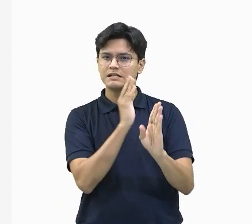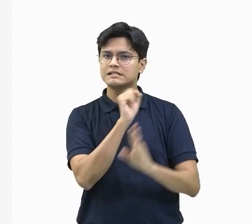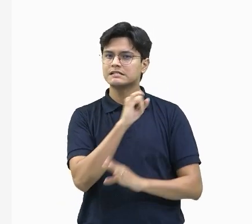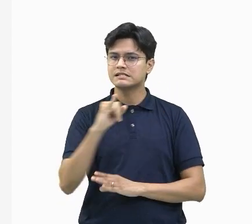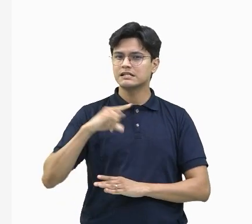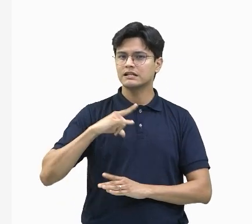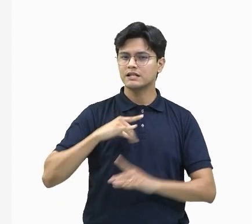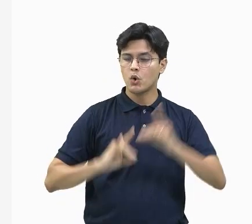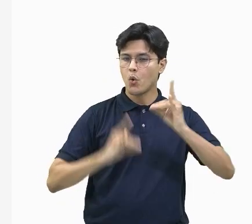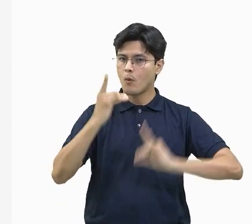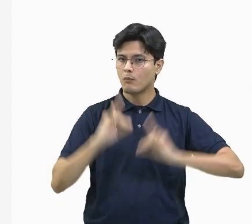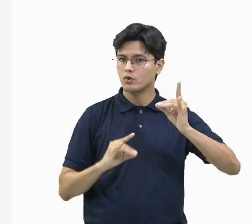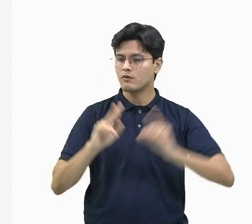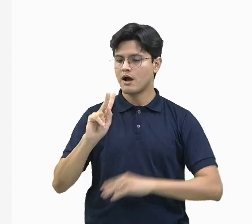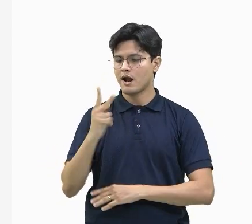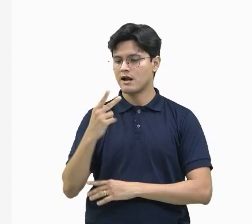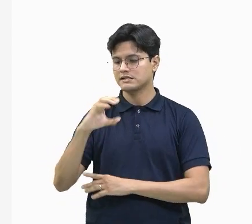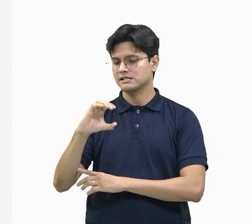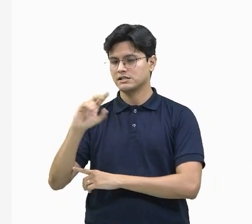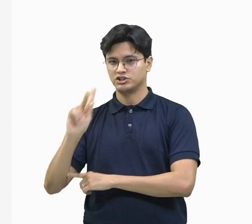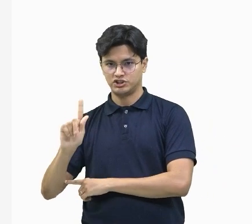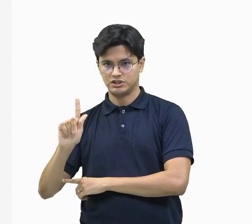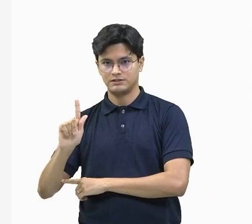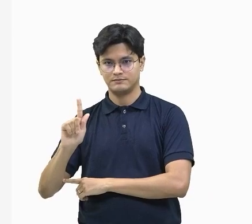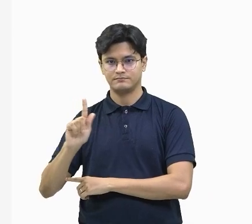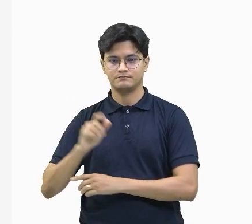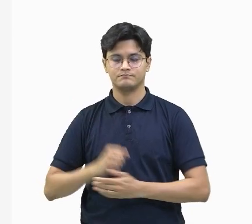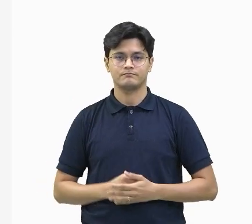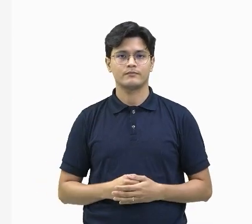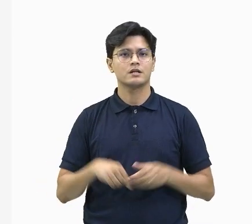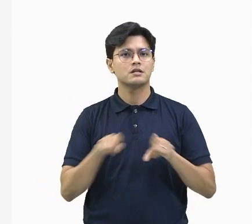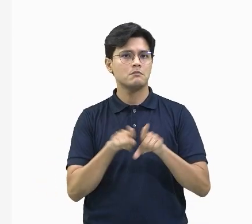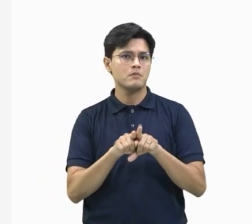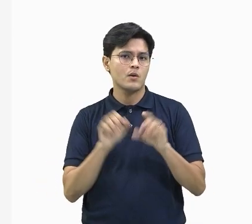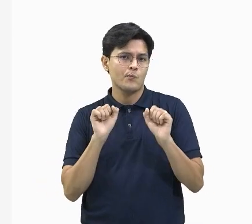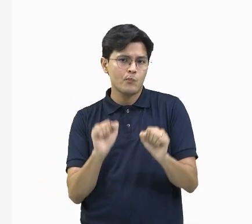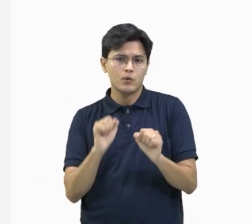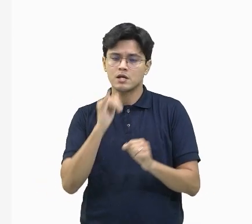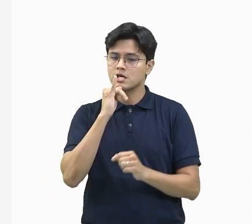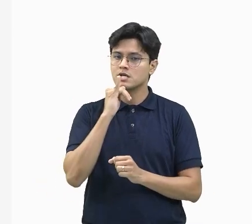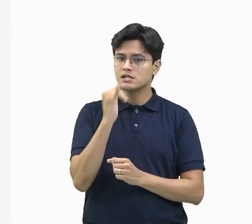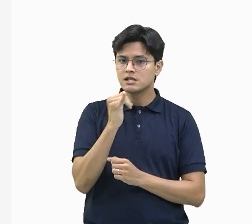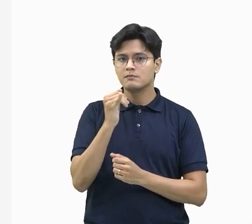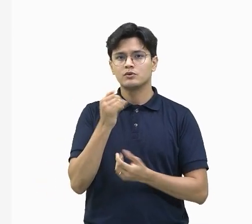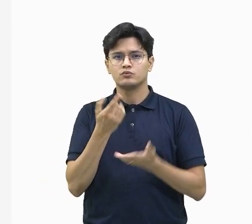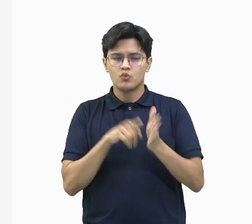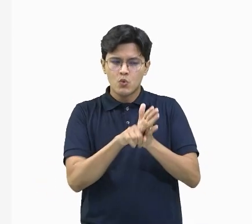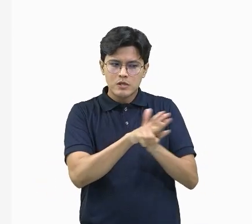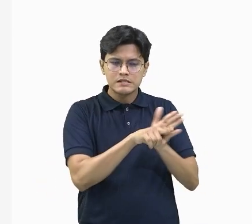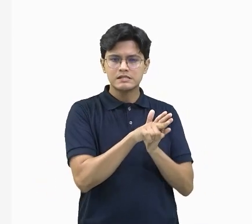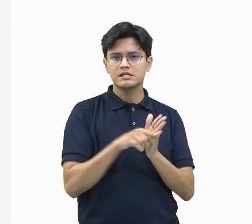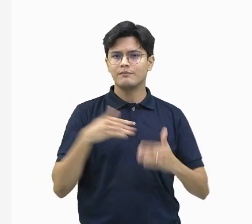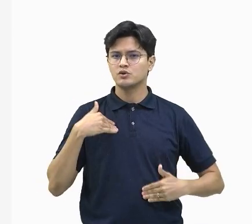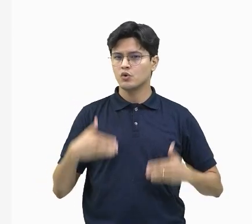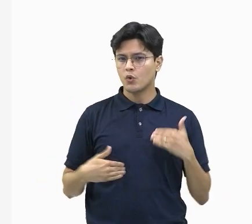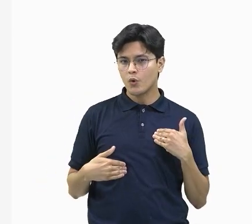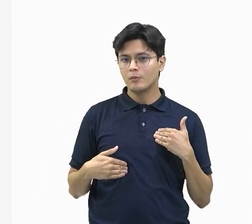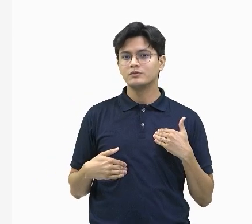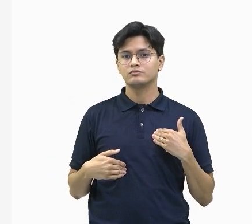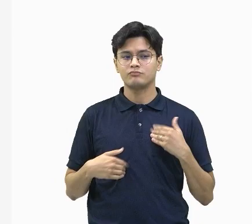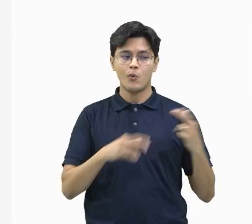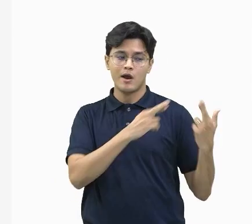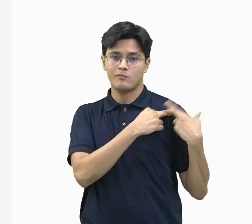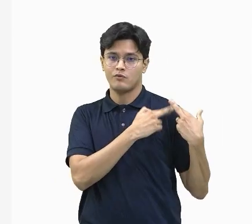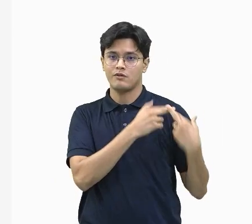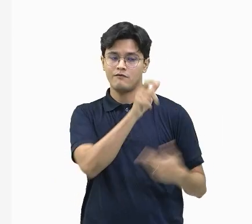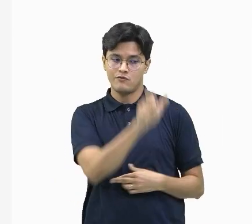HCG. Esse pode ser realizado também um exame físico pelo médico obstetra, em